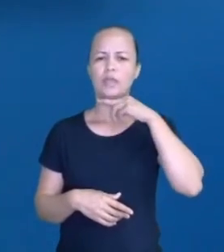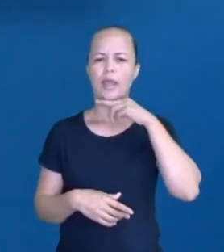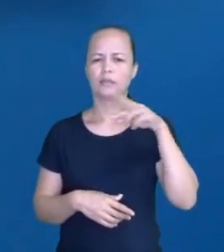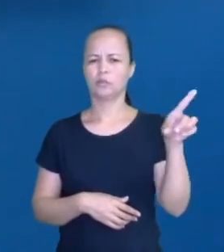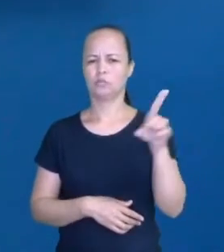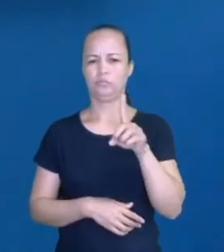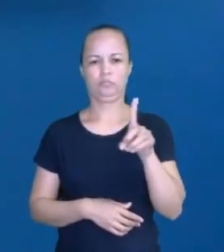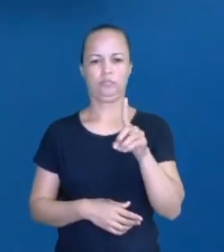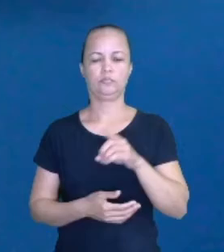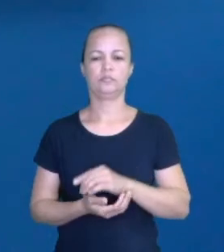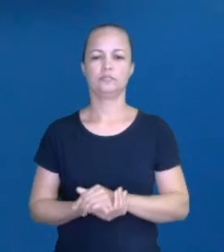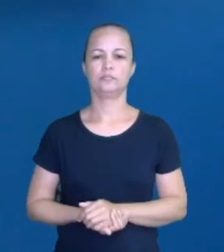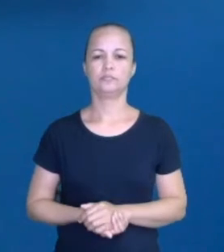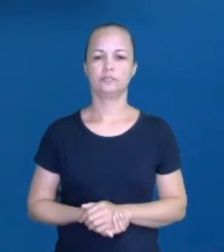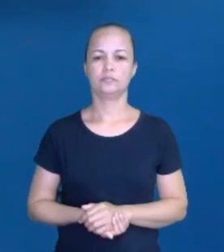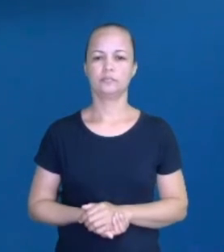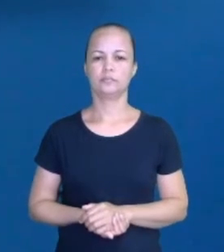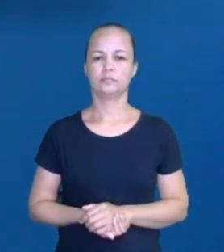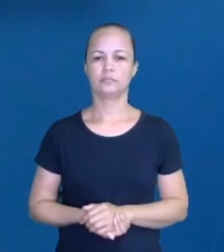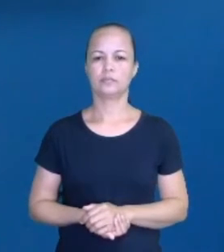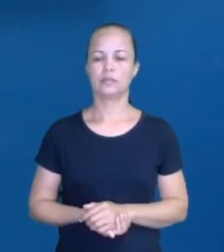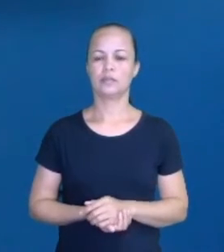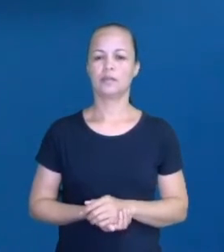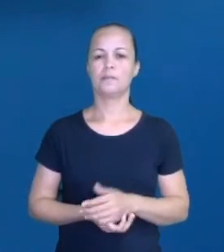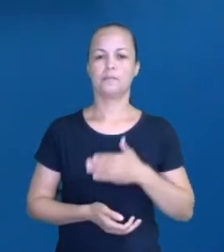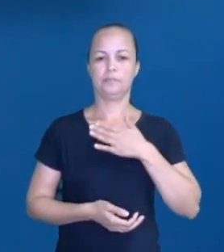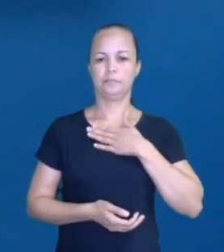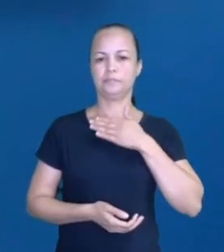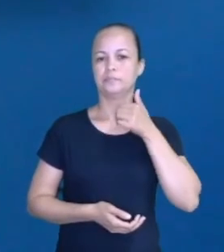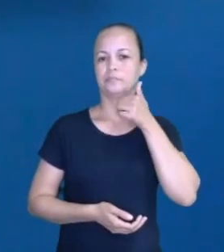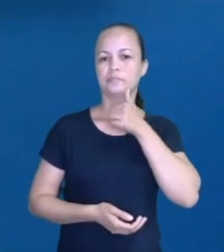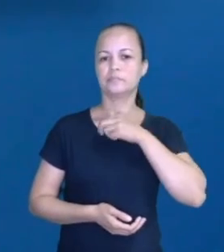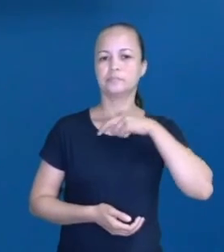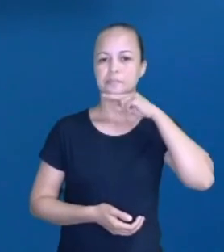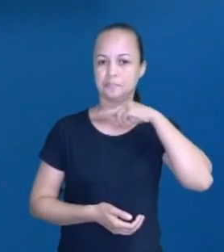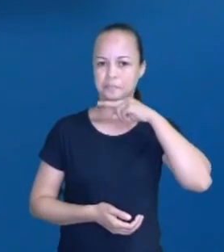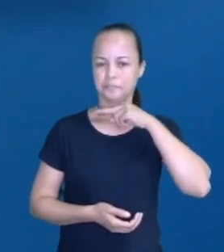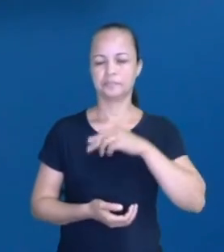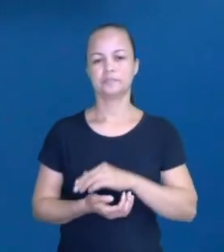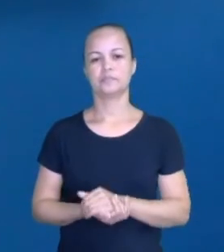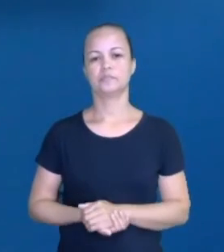Não. Deixa eu terminar aqui. Não, para a minha neta.